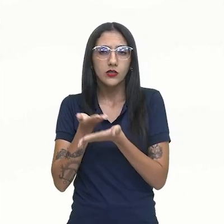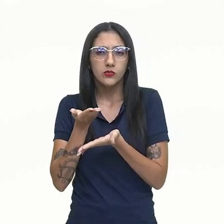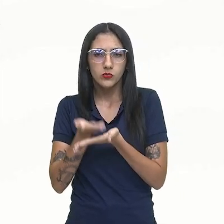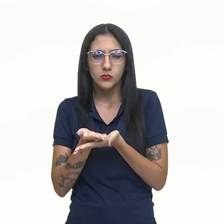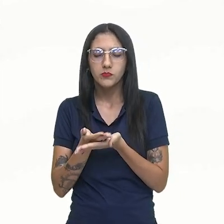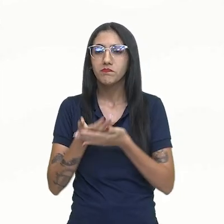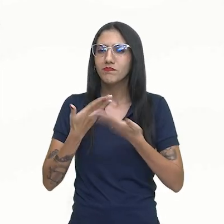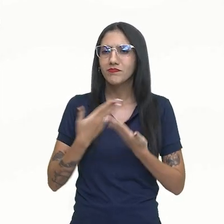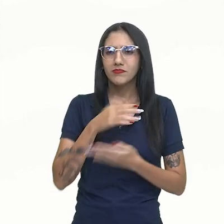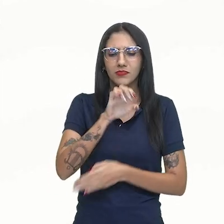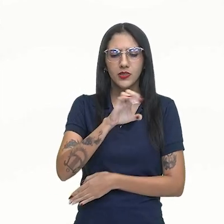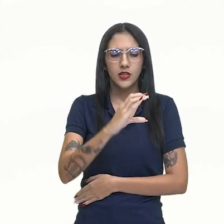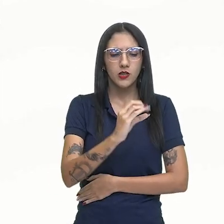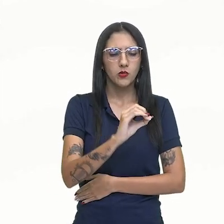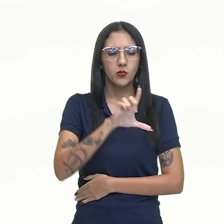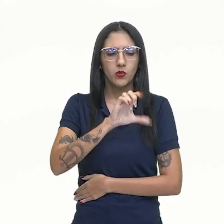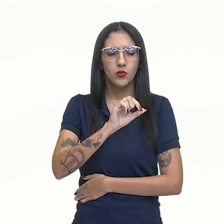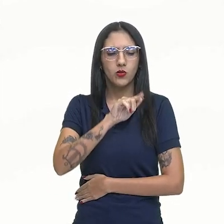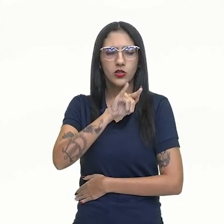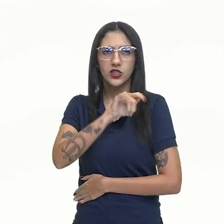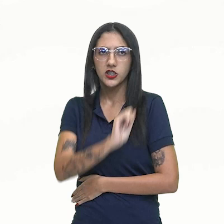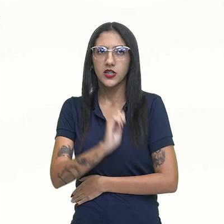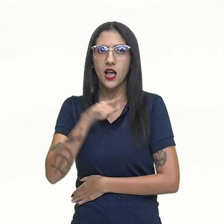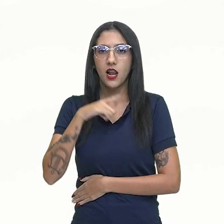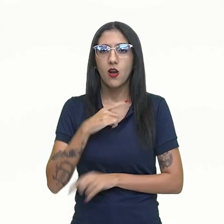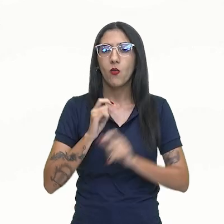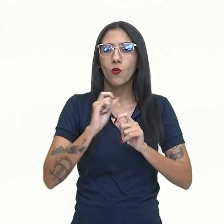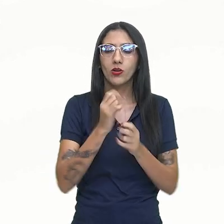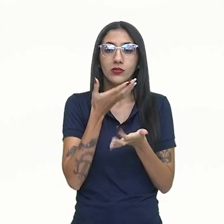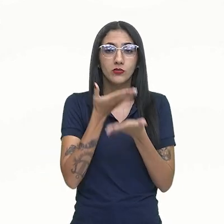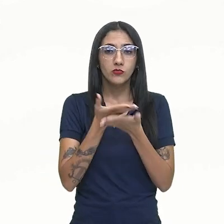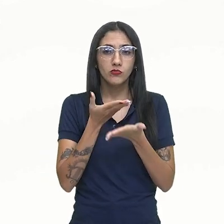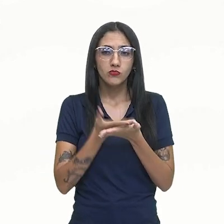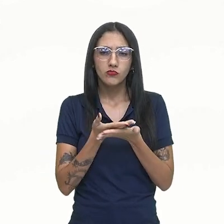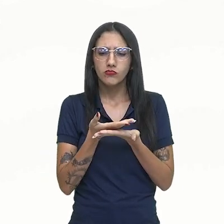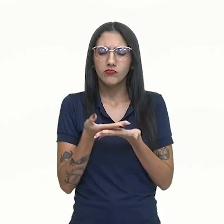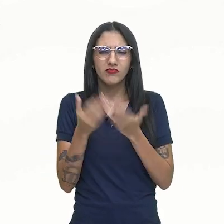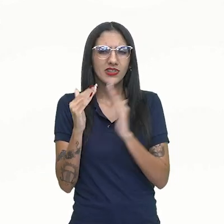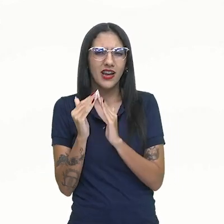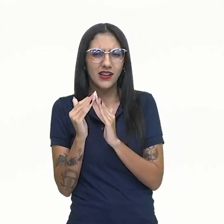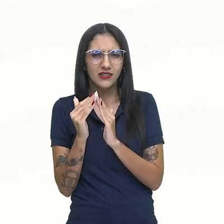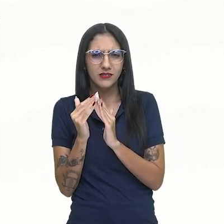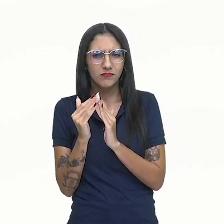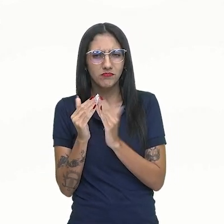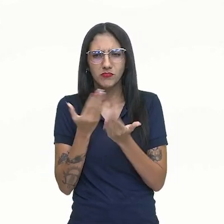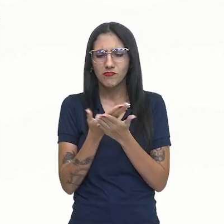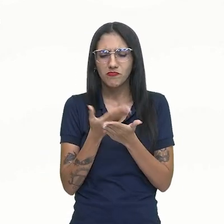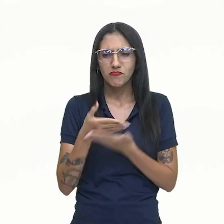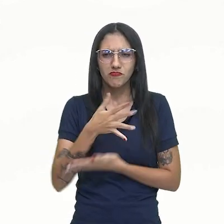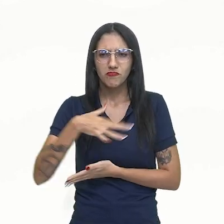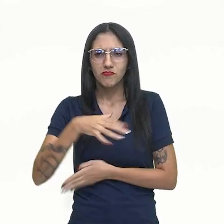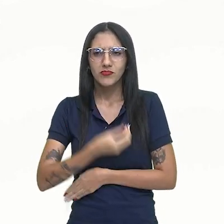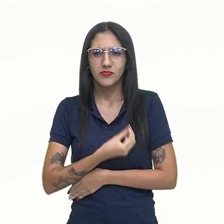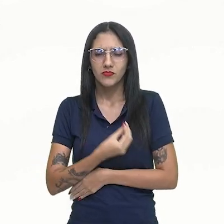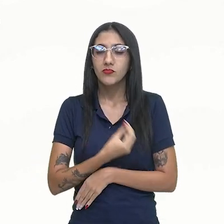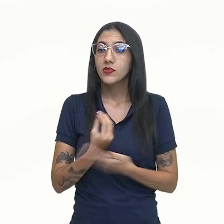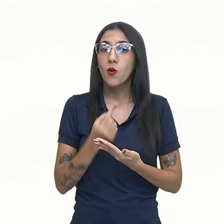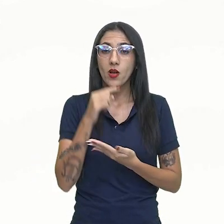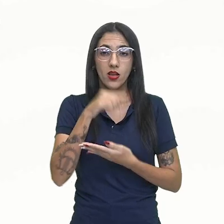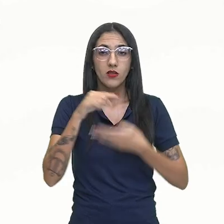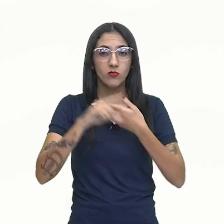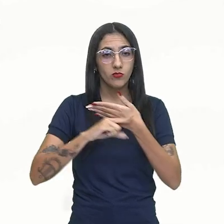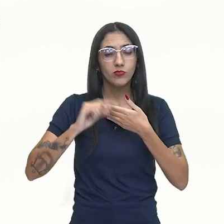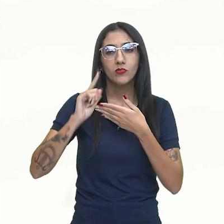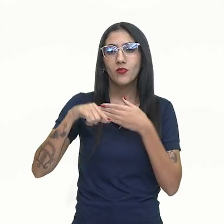a ecologia tem esse significado de estudo da casa. E ele foi o primeiro a usar esse termo